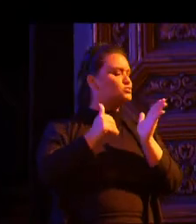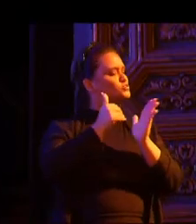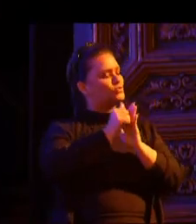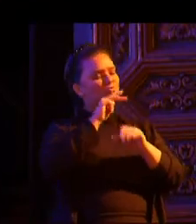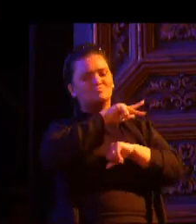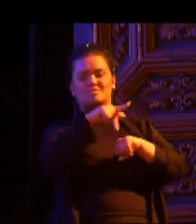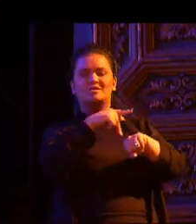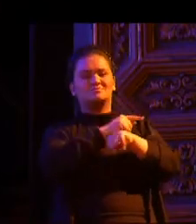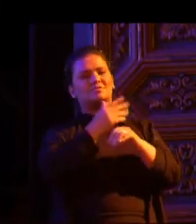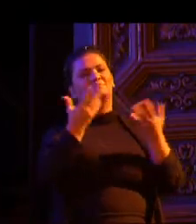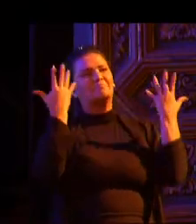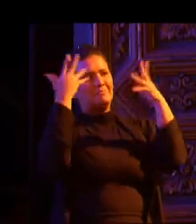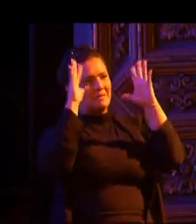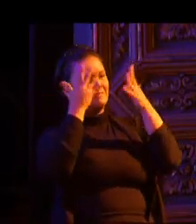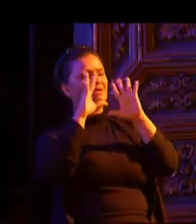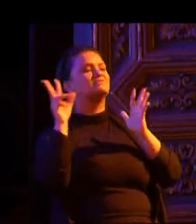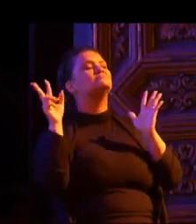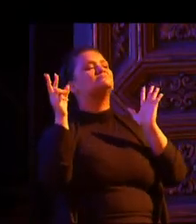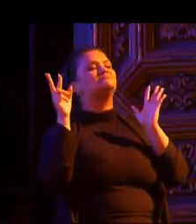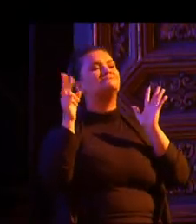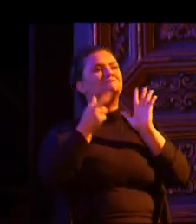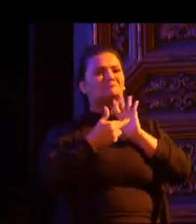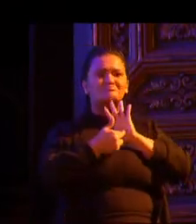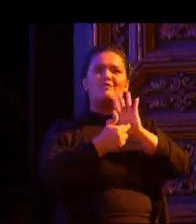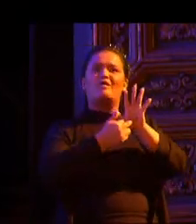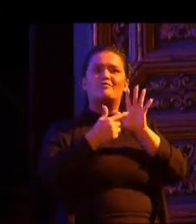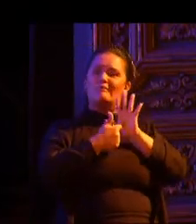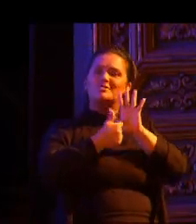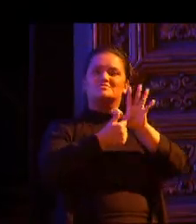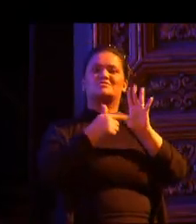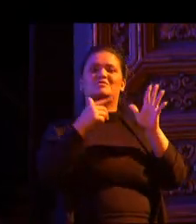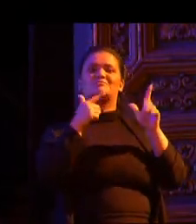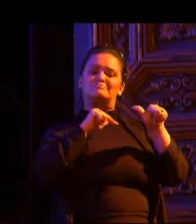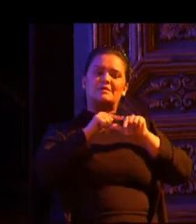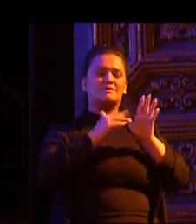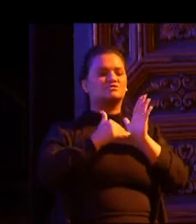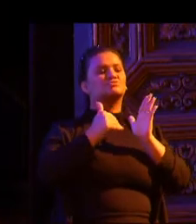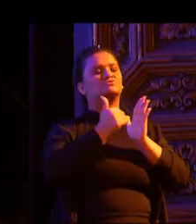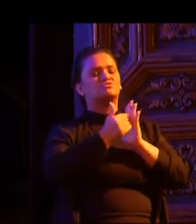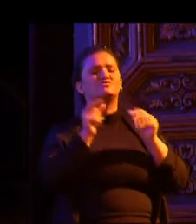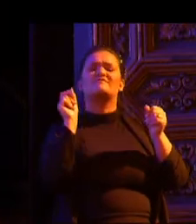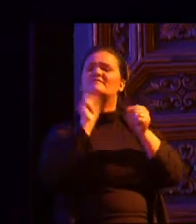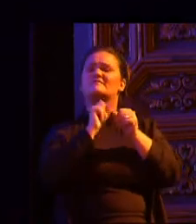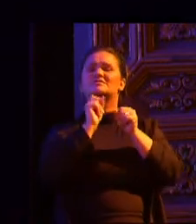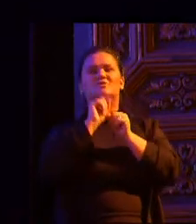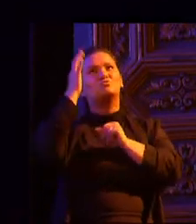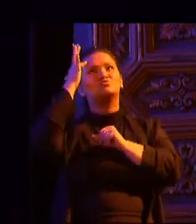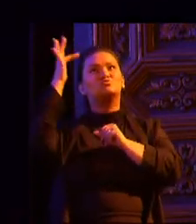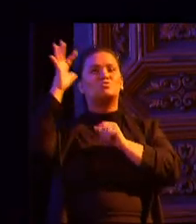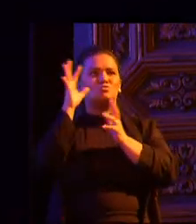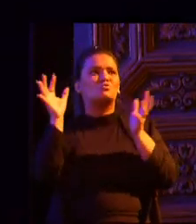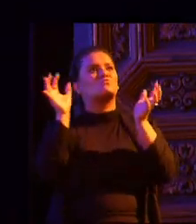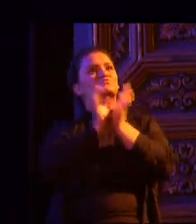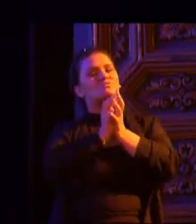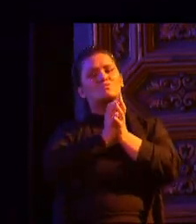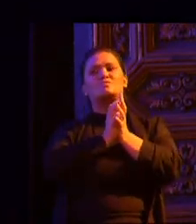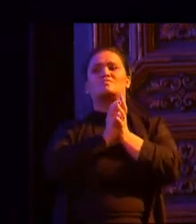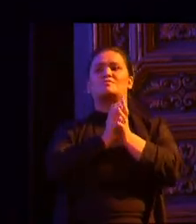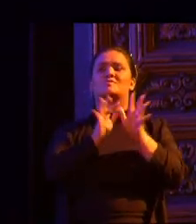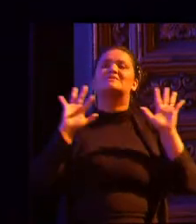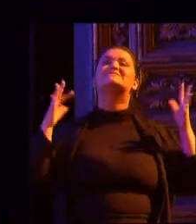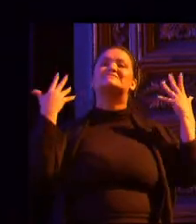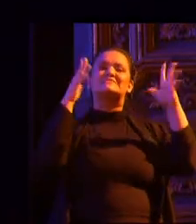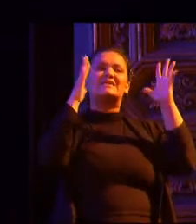parabéns pelo reconhecimento do trabalho de vocês, né? Estamos aqui realmente realizando um sonho coletivo. E essa celebração da